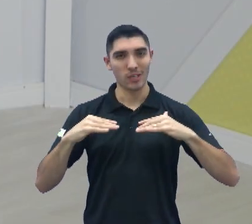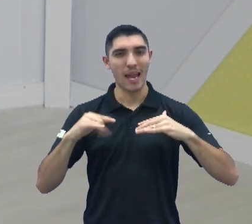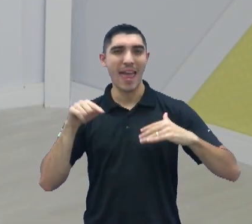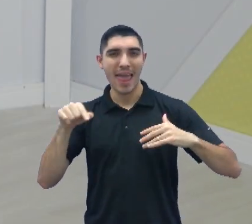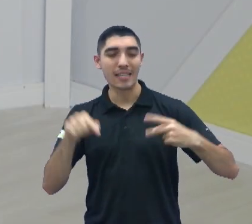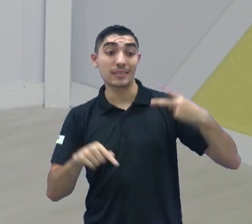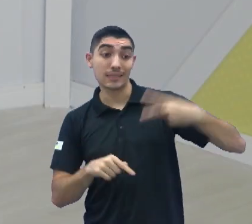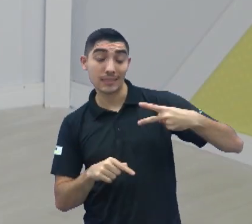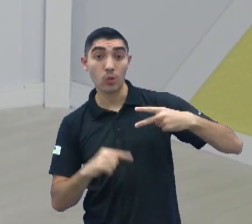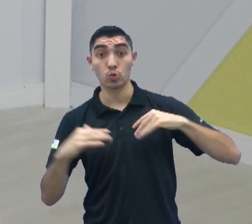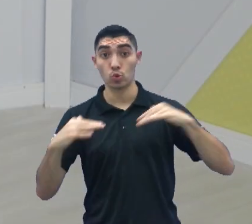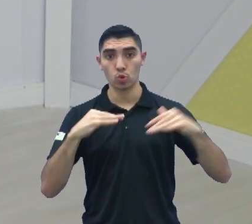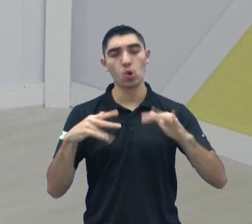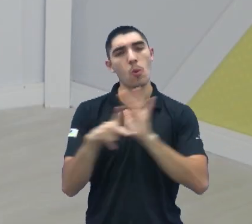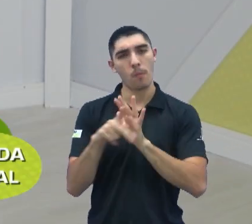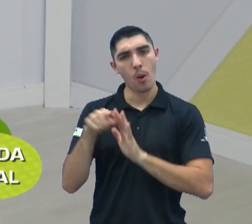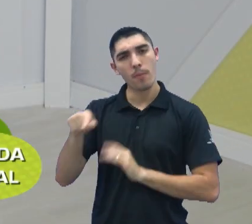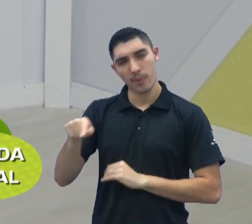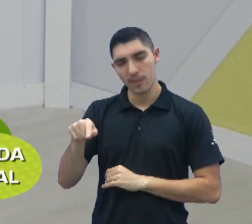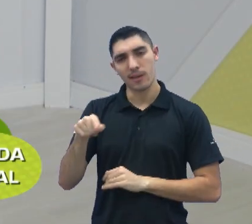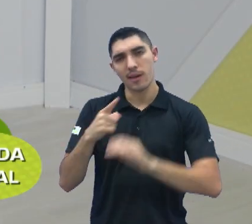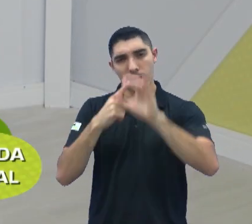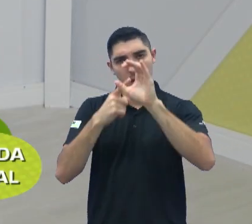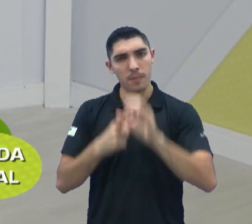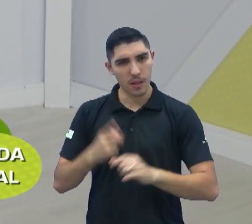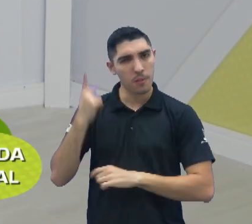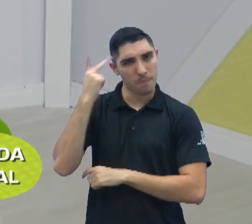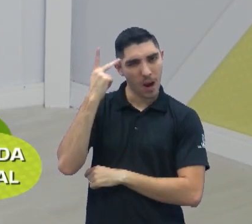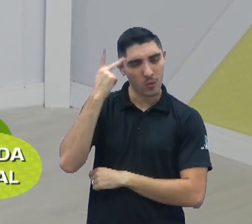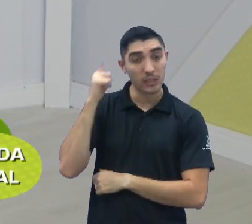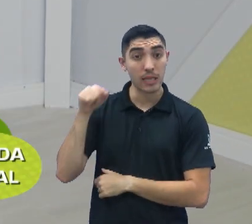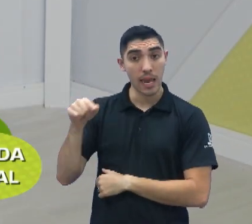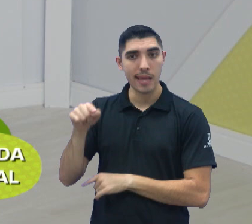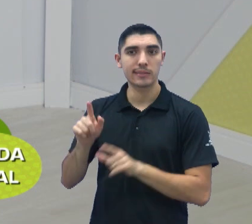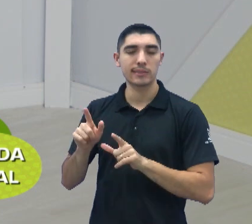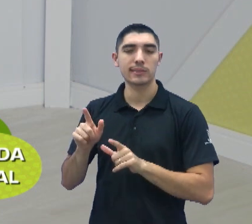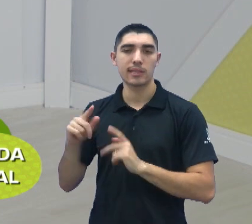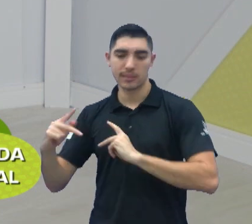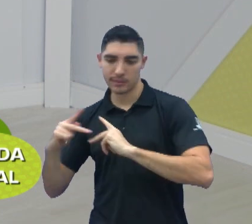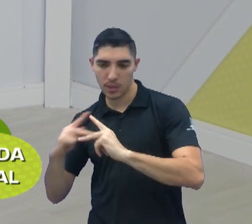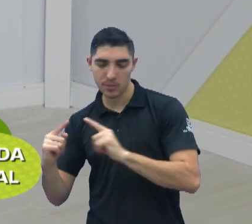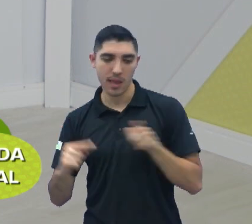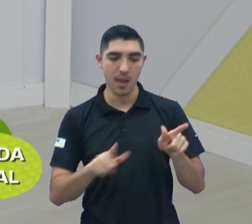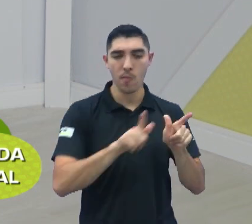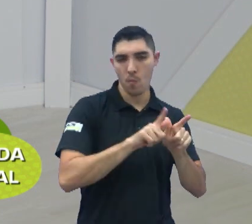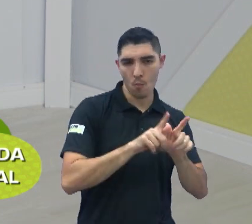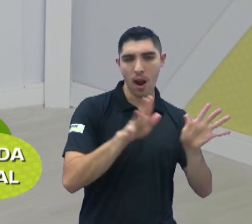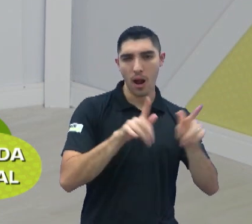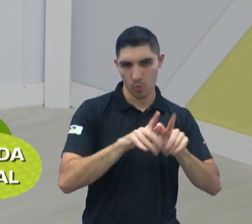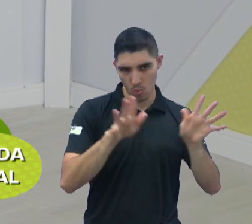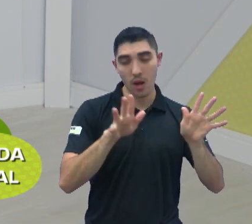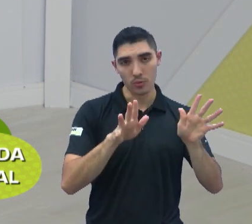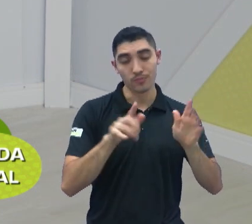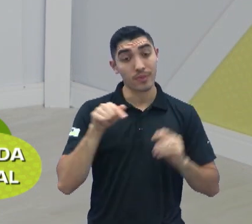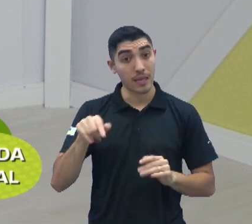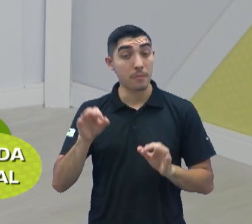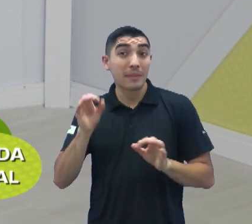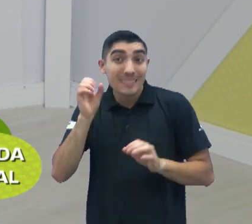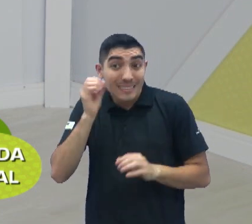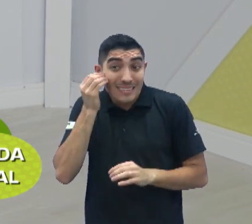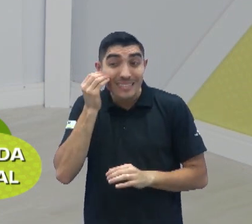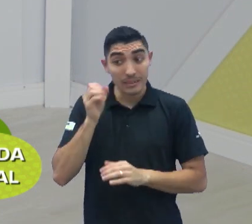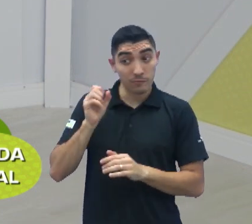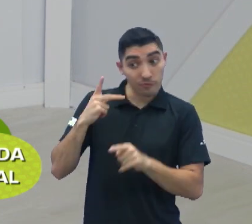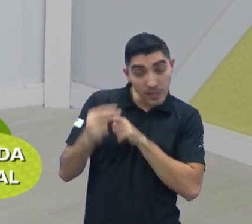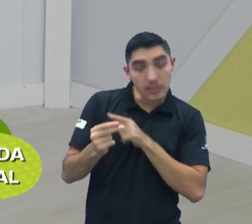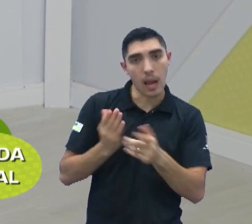de pré-quartas de final, recebendo ao Impro de Guarulhos, valendo vaga, aí sim, na fase de quartas de final. O nosso repórter, o